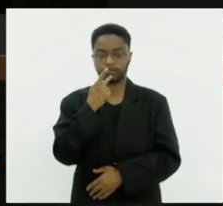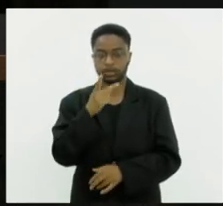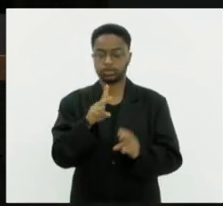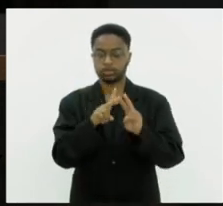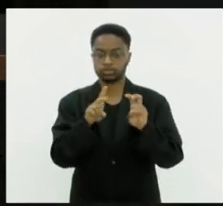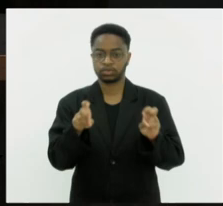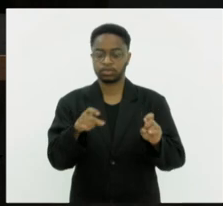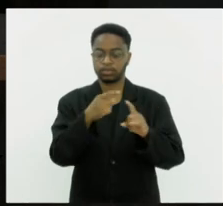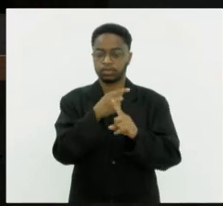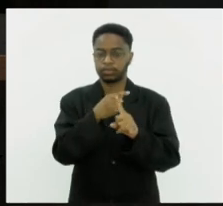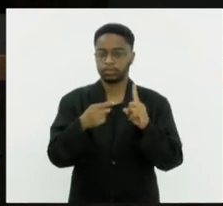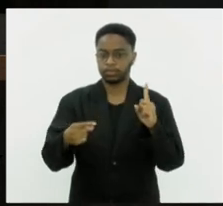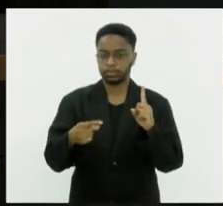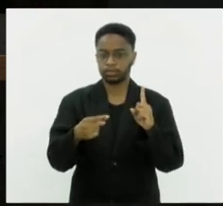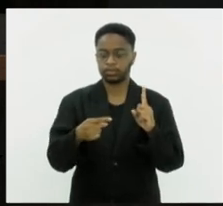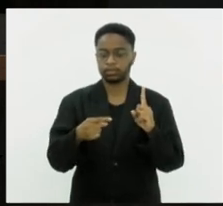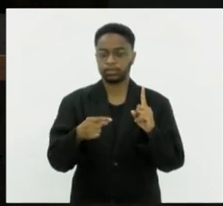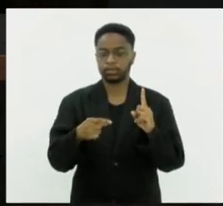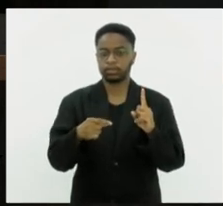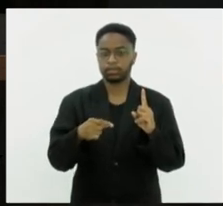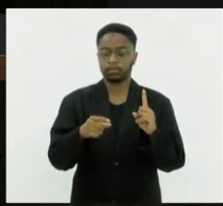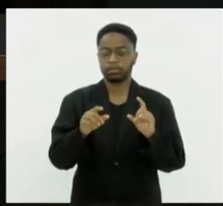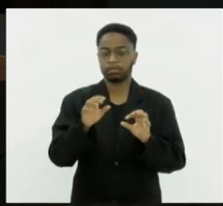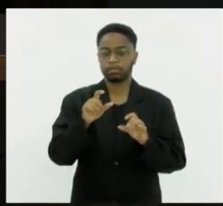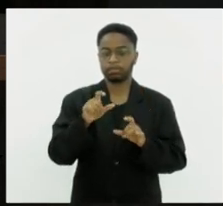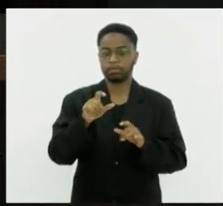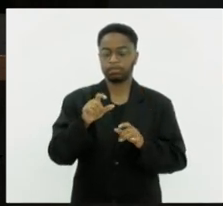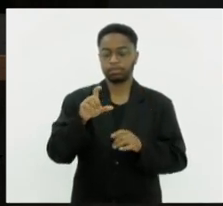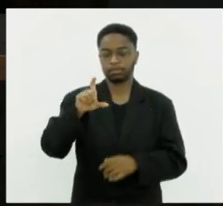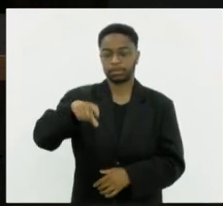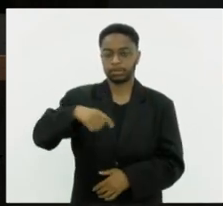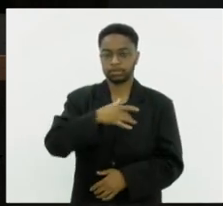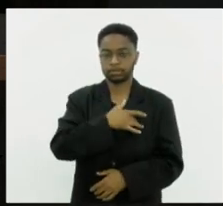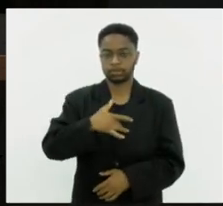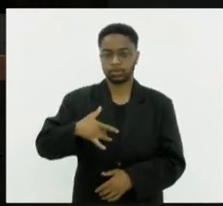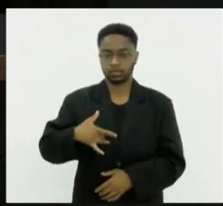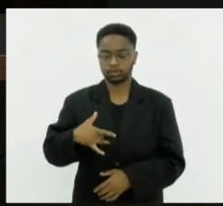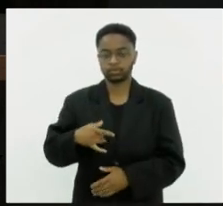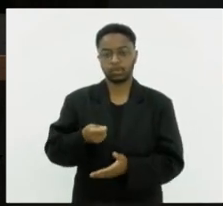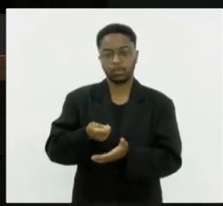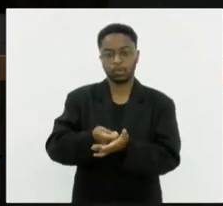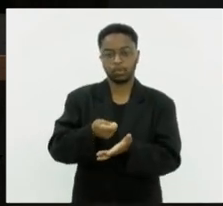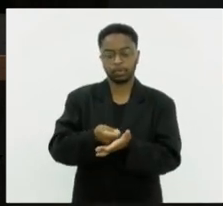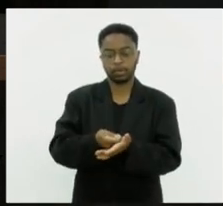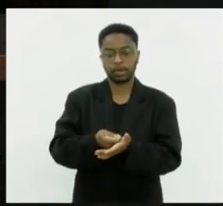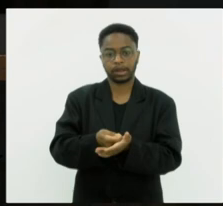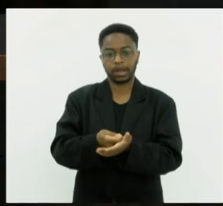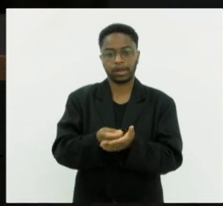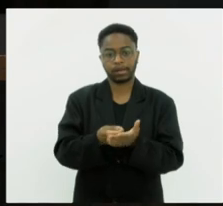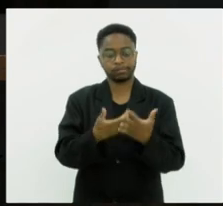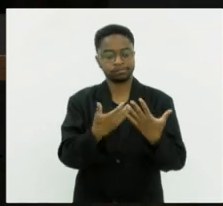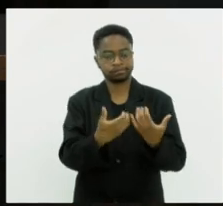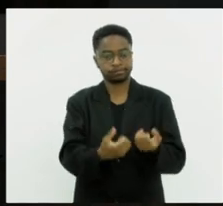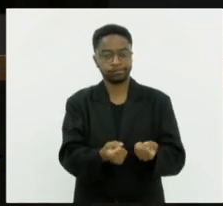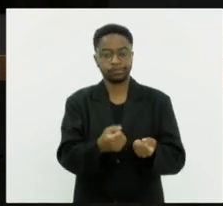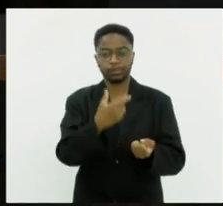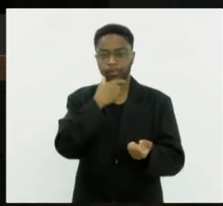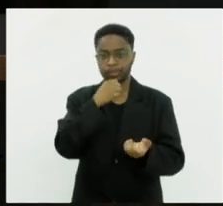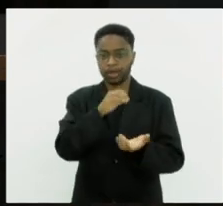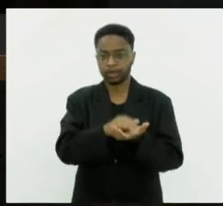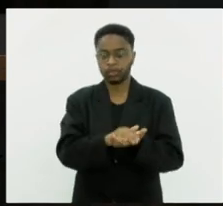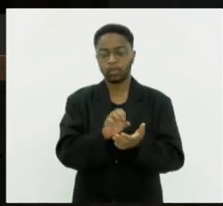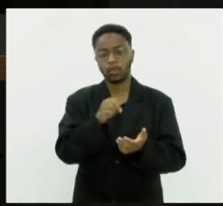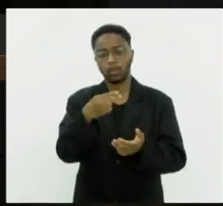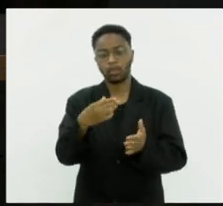a proibição dos planos de saúde e exigir consentimento do cônjuge ou de qualquer